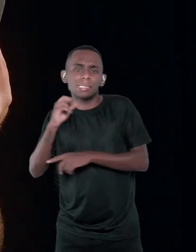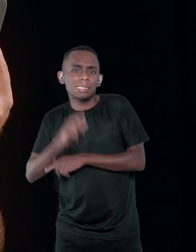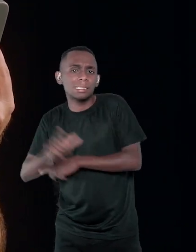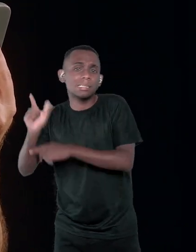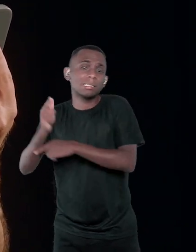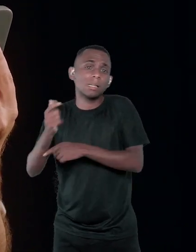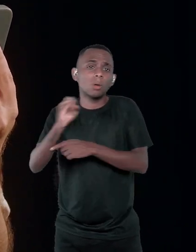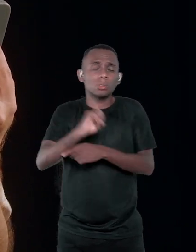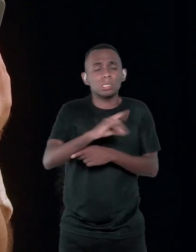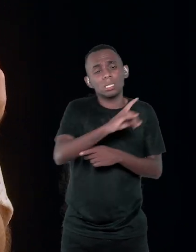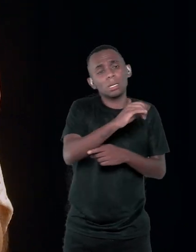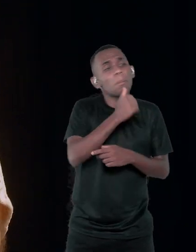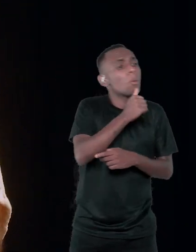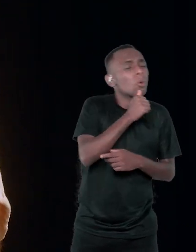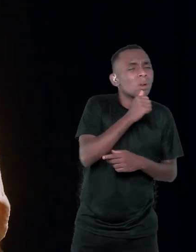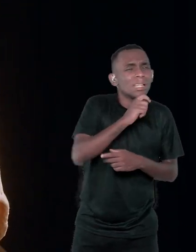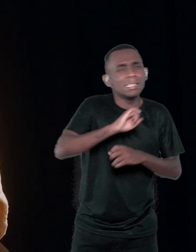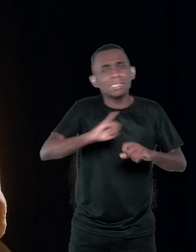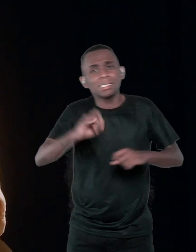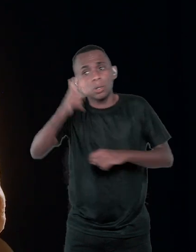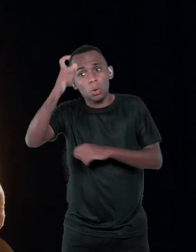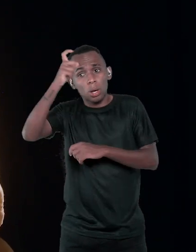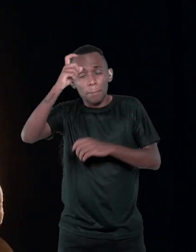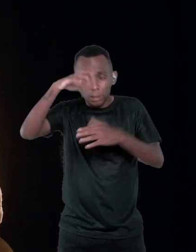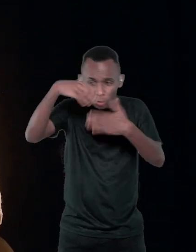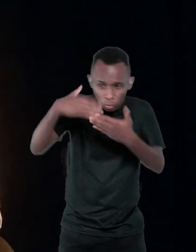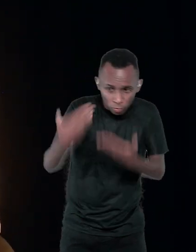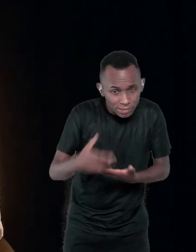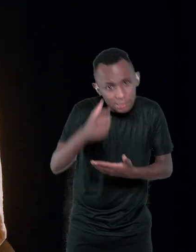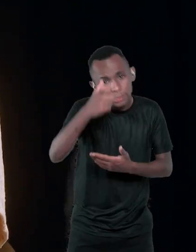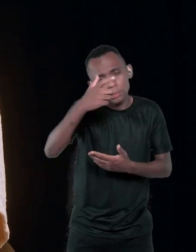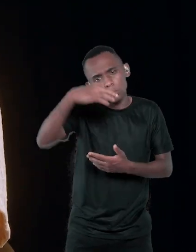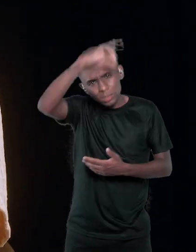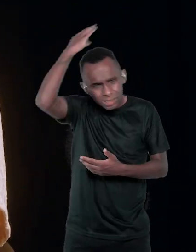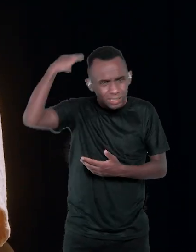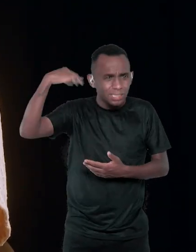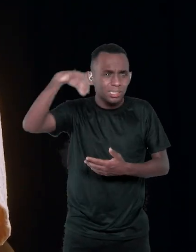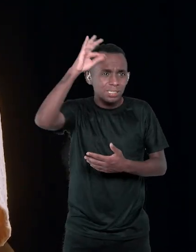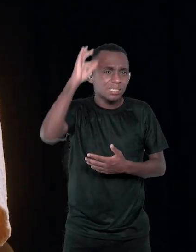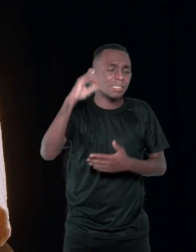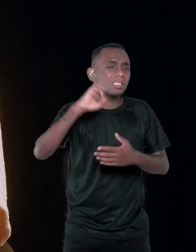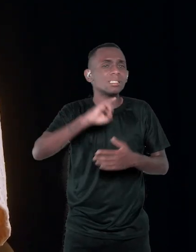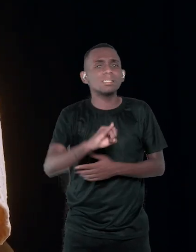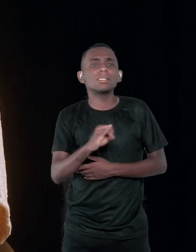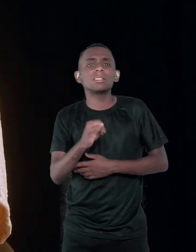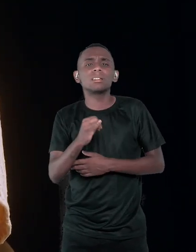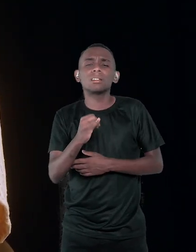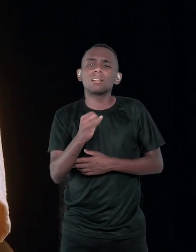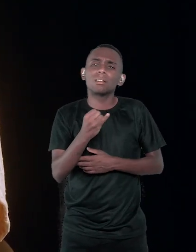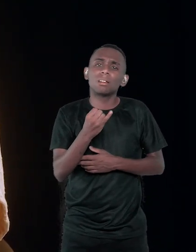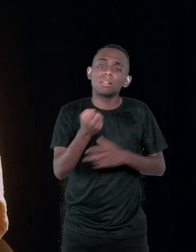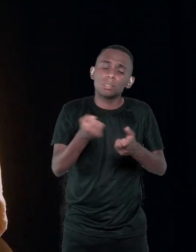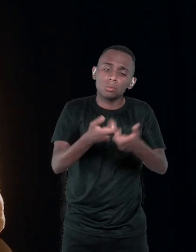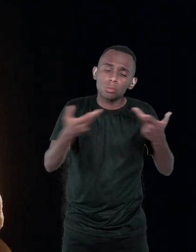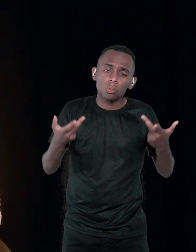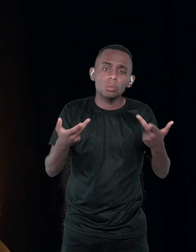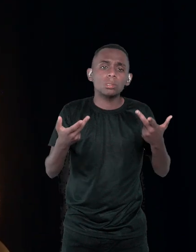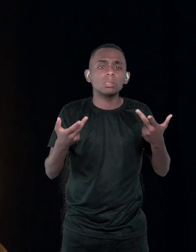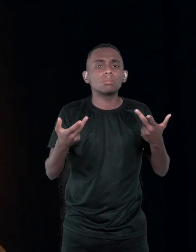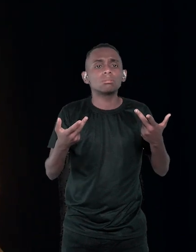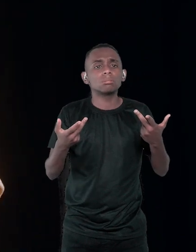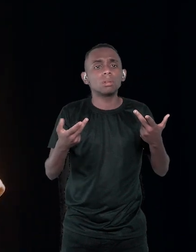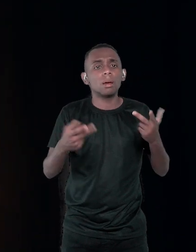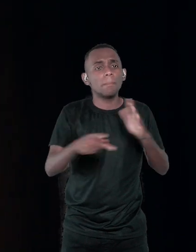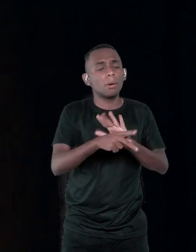Benta fosse benta, e o capeta sacrossanto, se a dezena fosse um cento, se Cutia fosse anta, se São Bento fosse bento